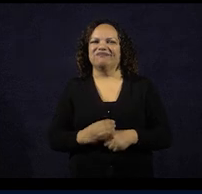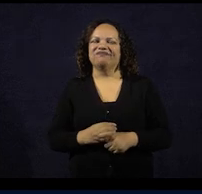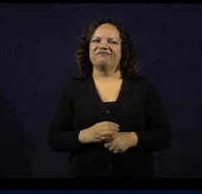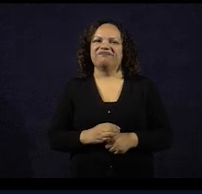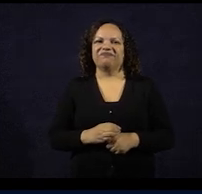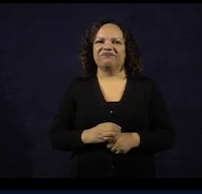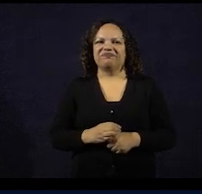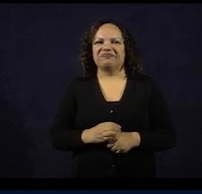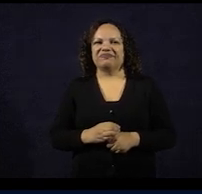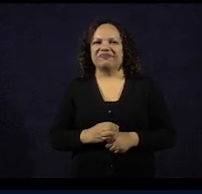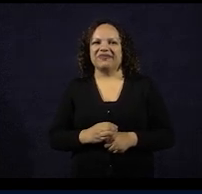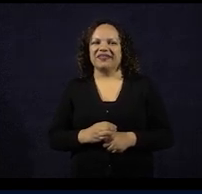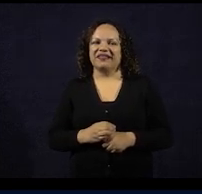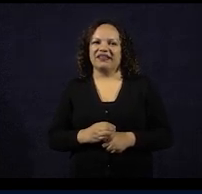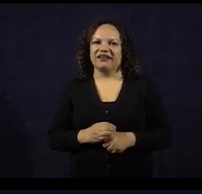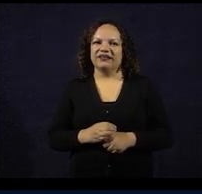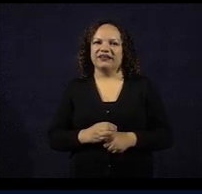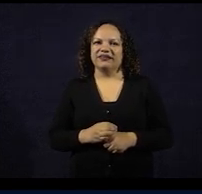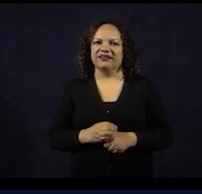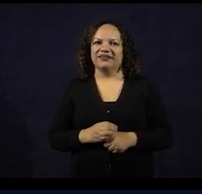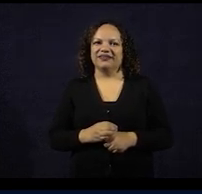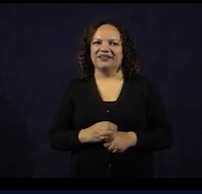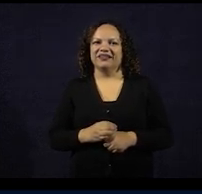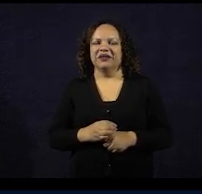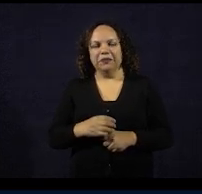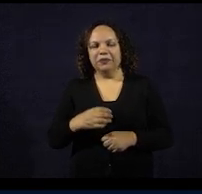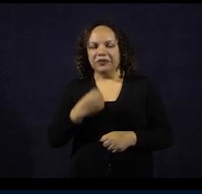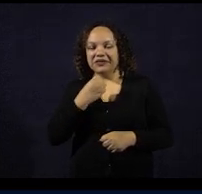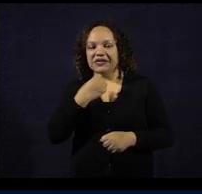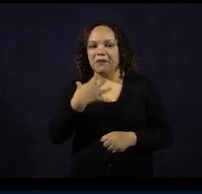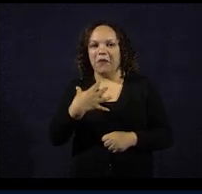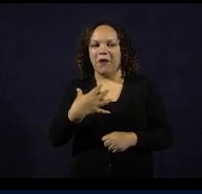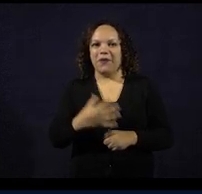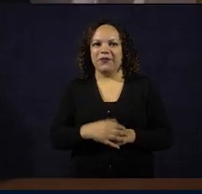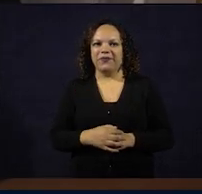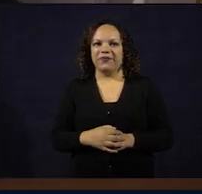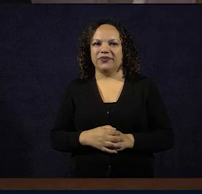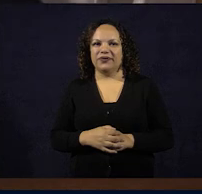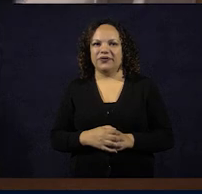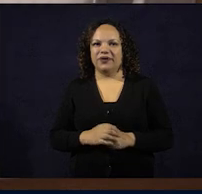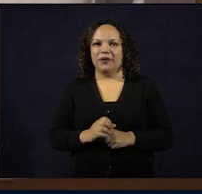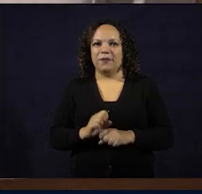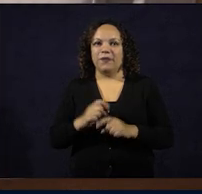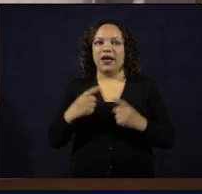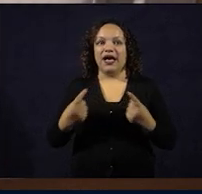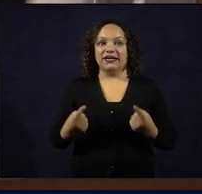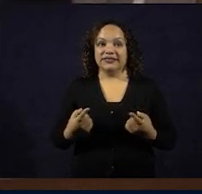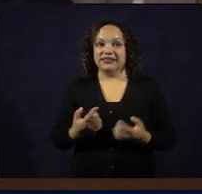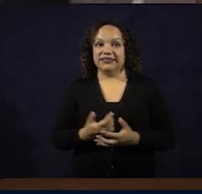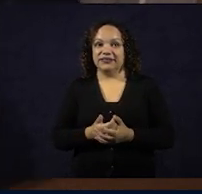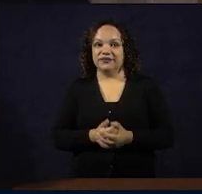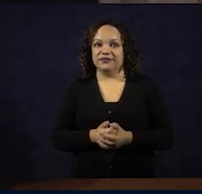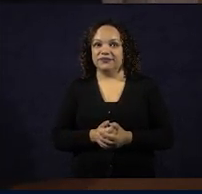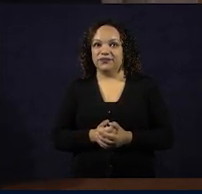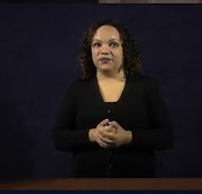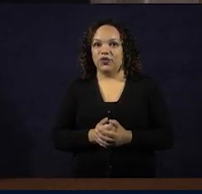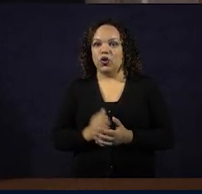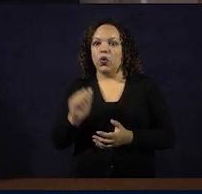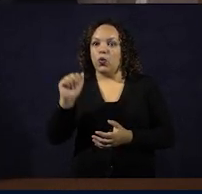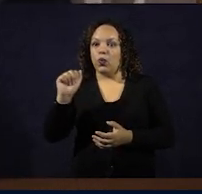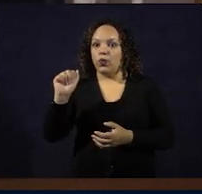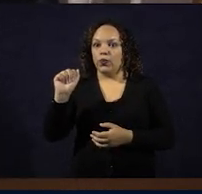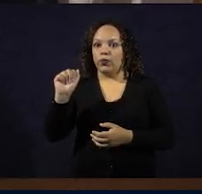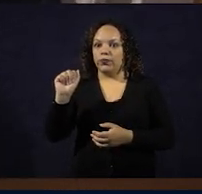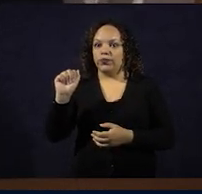então a gente Tomou benefício disso mas eu acho que o André